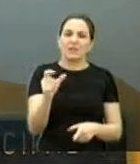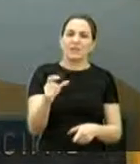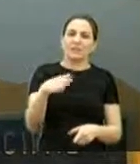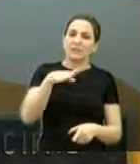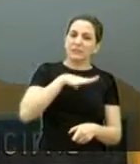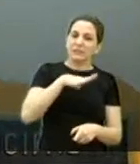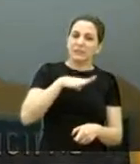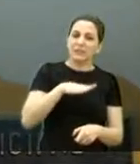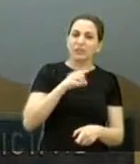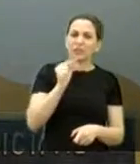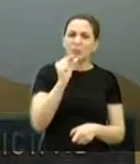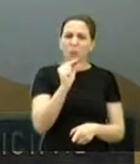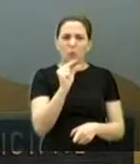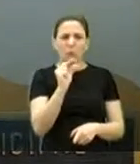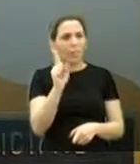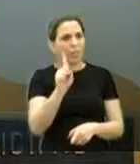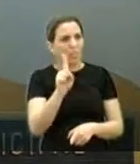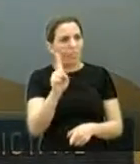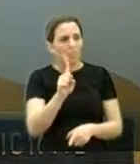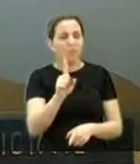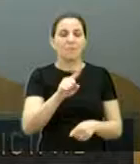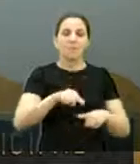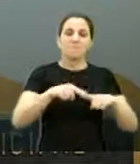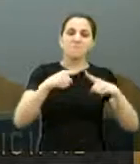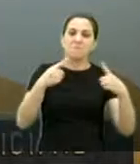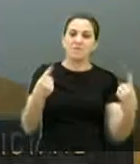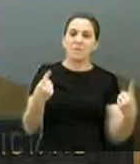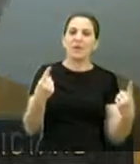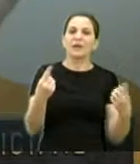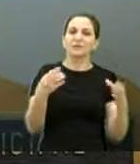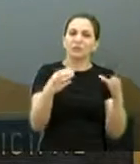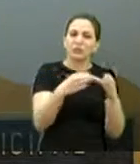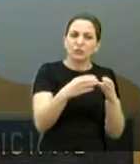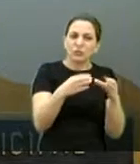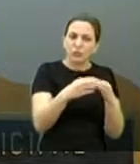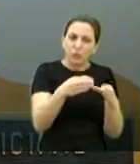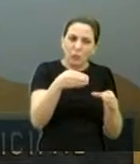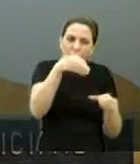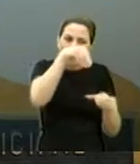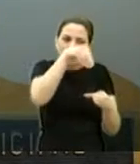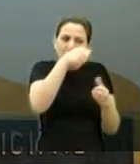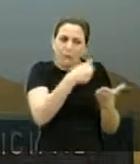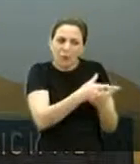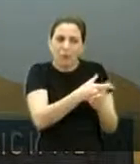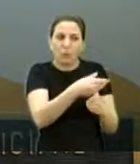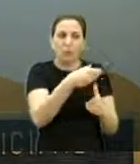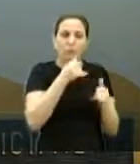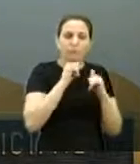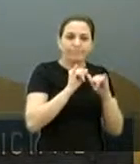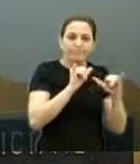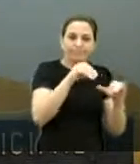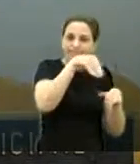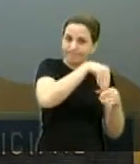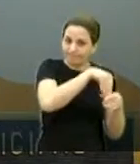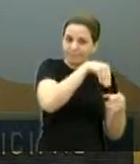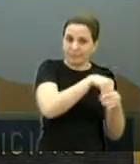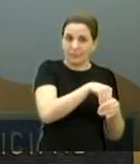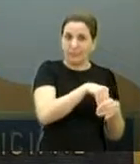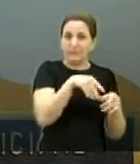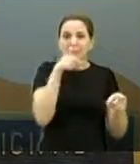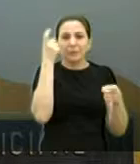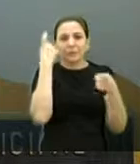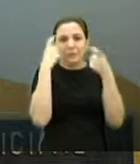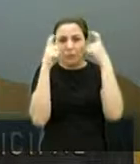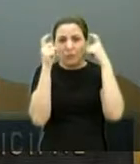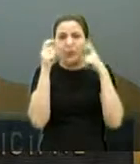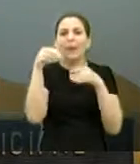interesses de poucos, né, e muito menos, né, de grupo que bancou sua campanha. Né. Acho que a gente tem que se preocupar em